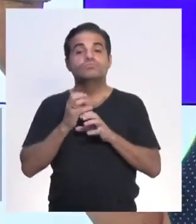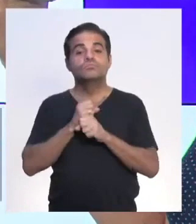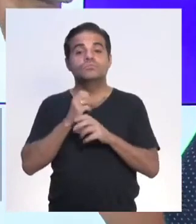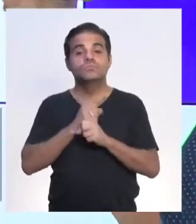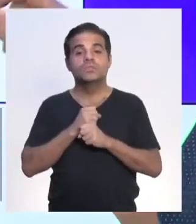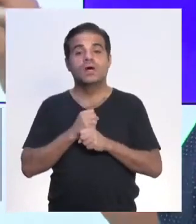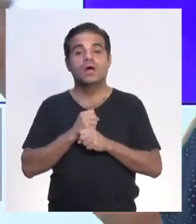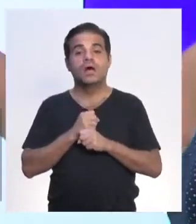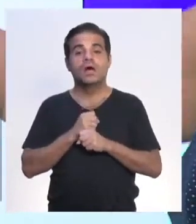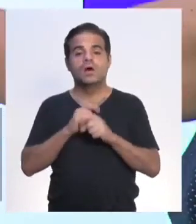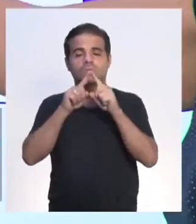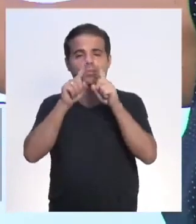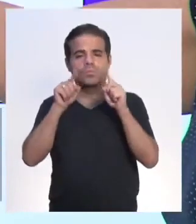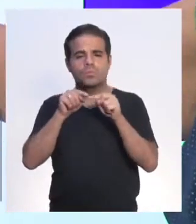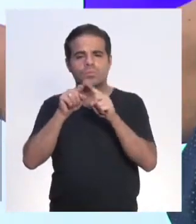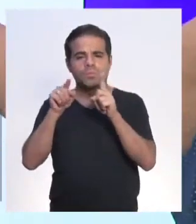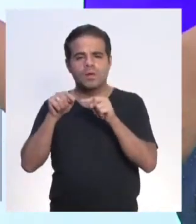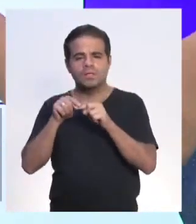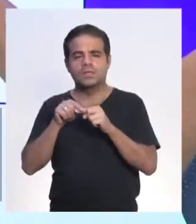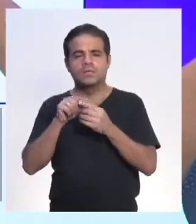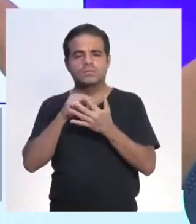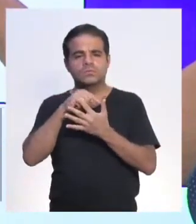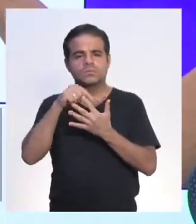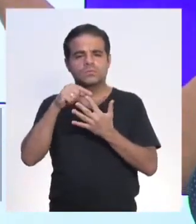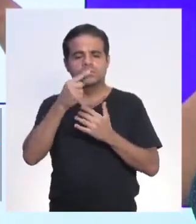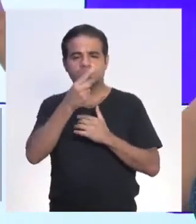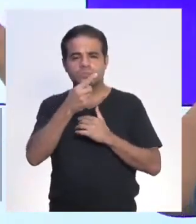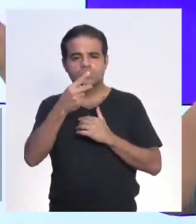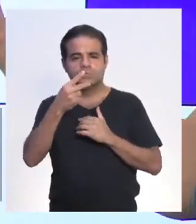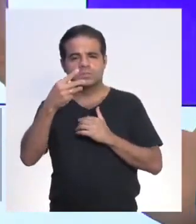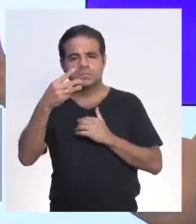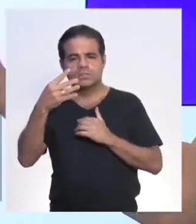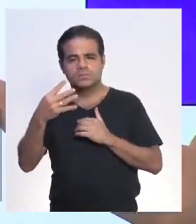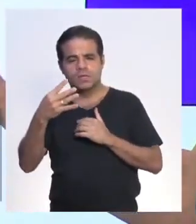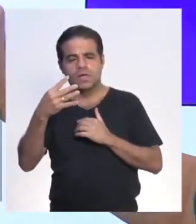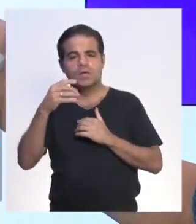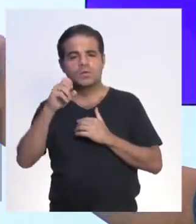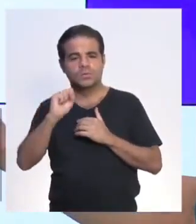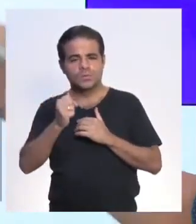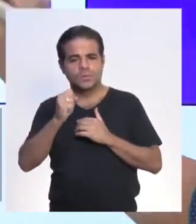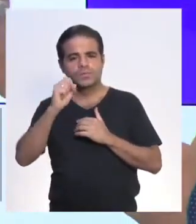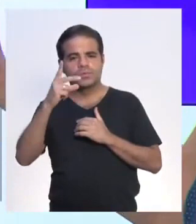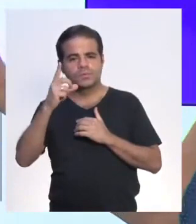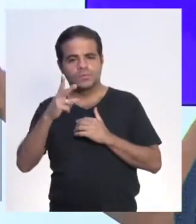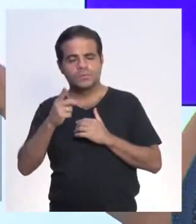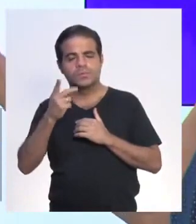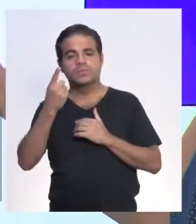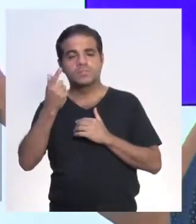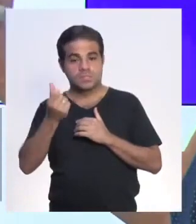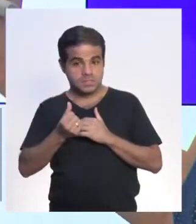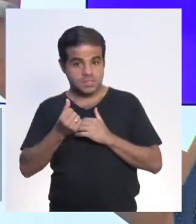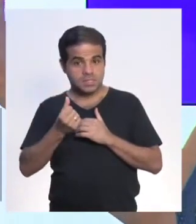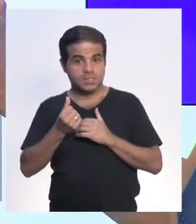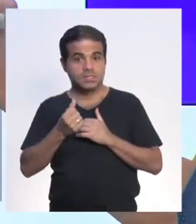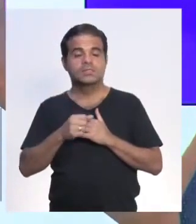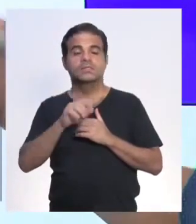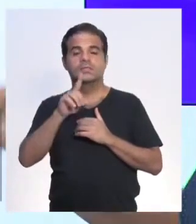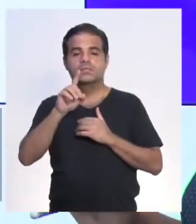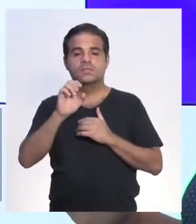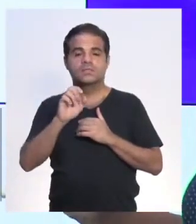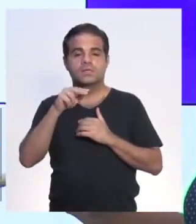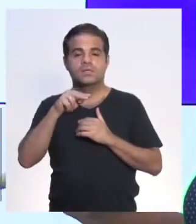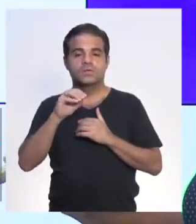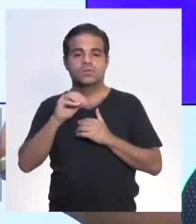da figura. Então, vamos lá. 1, 2, 3, 4, 8, 12, 16. Então, o denominador